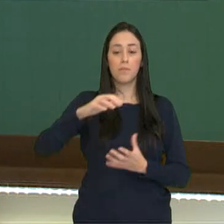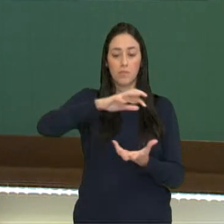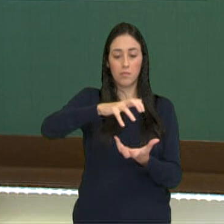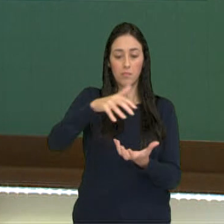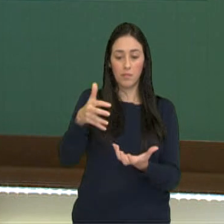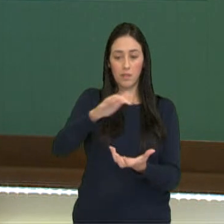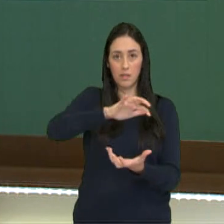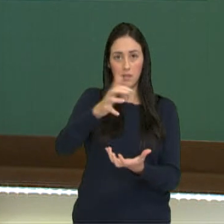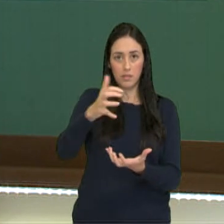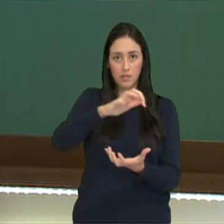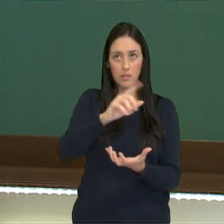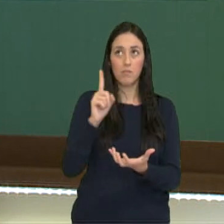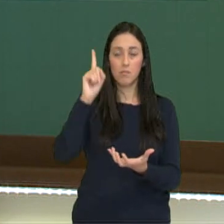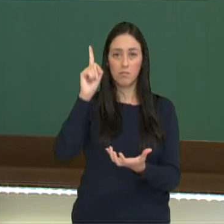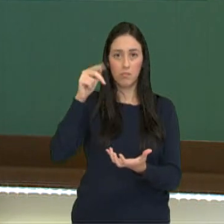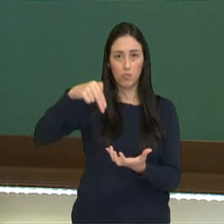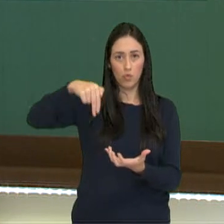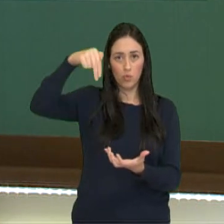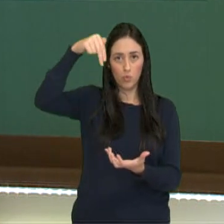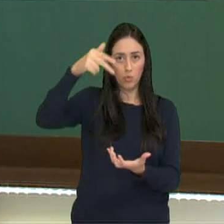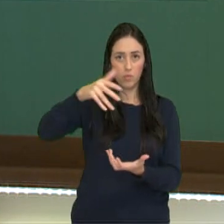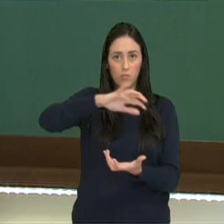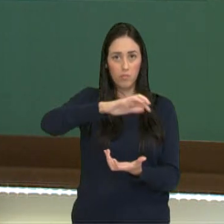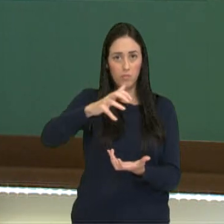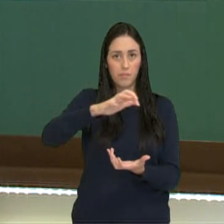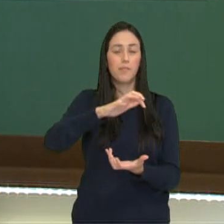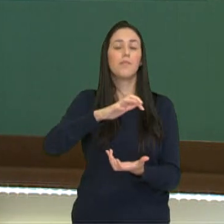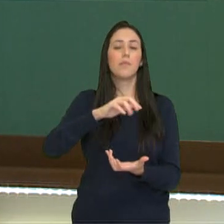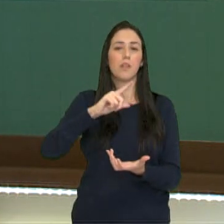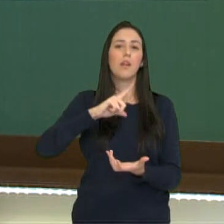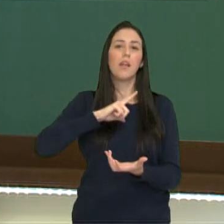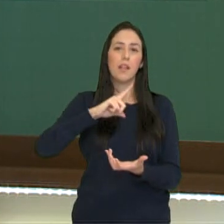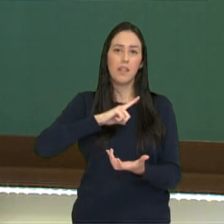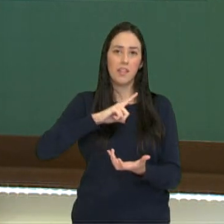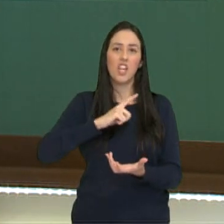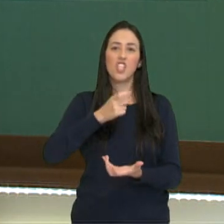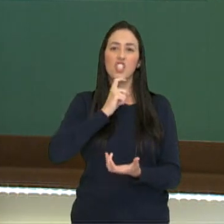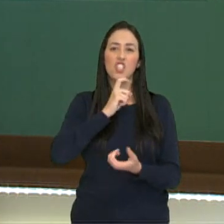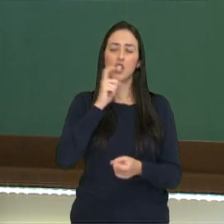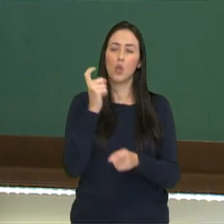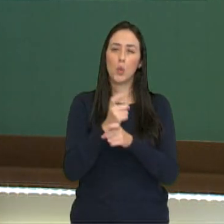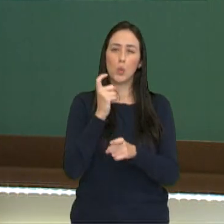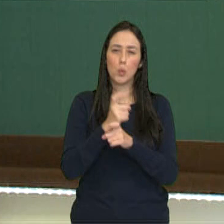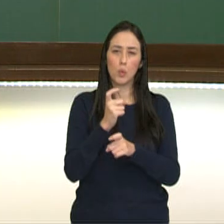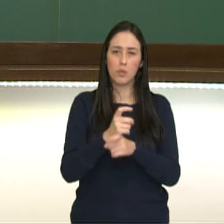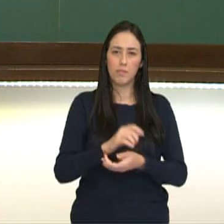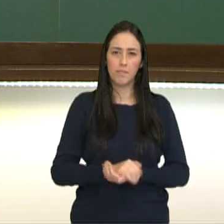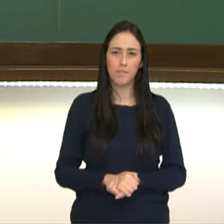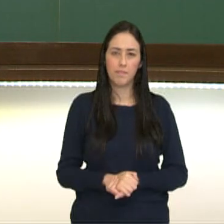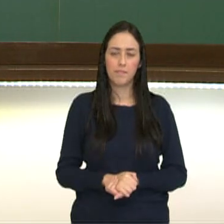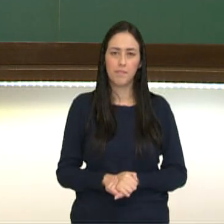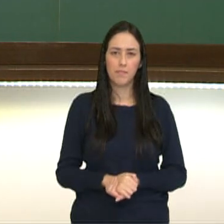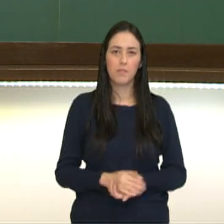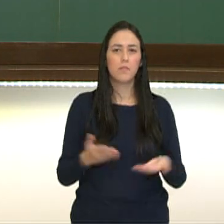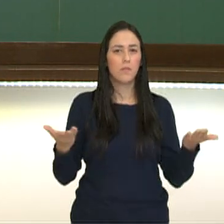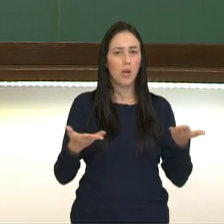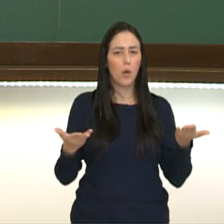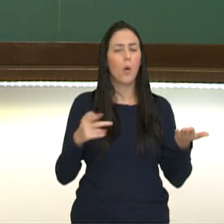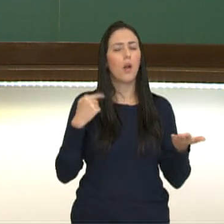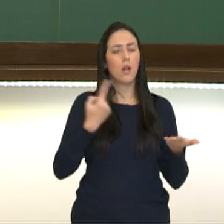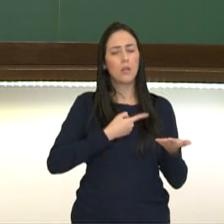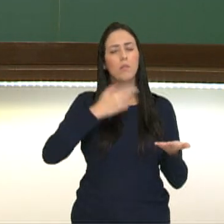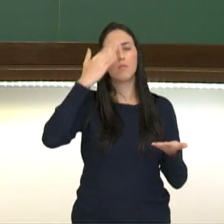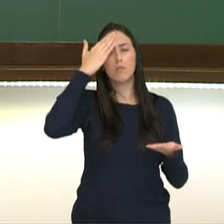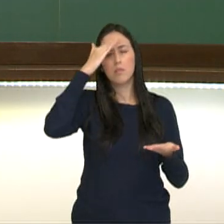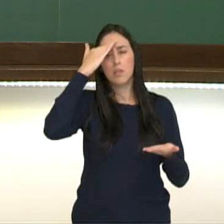que encontra-se no norte do nosso planeta e encontra-se parcialmente congelado. E agora que a gente já tem a noção dos